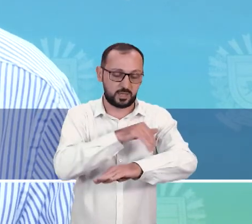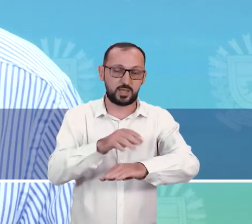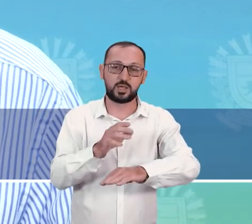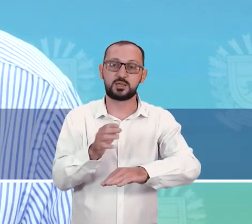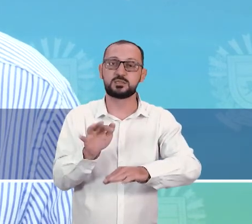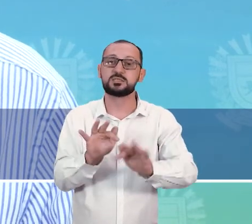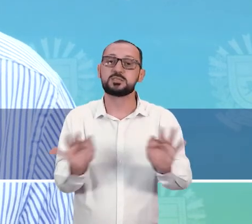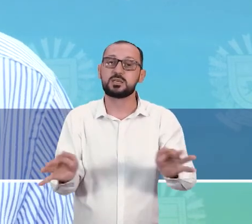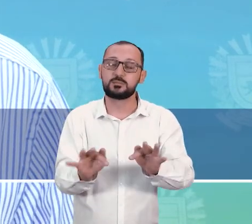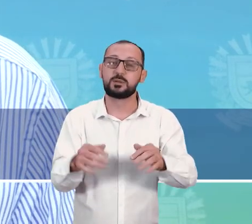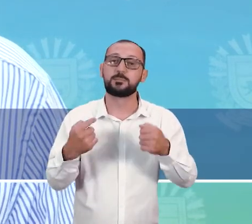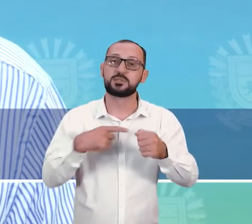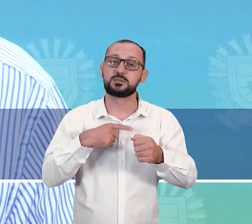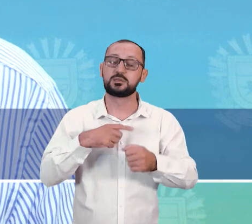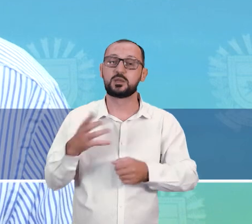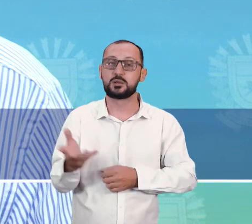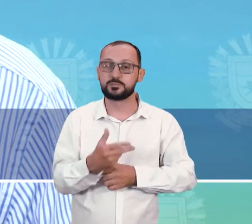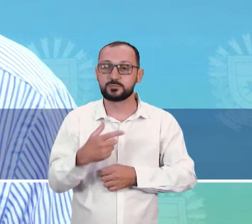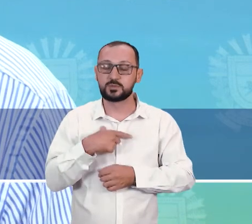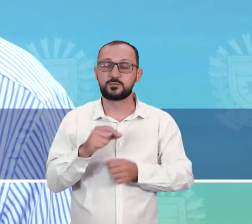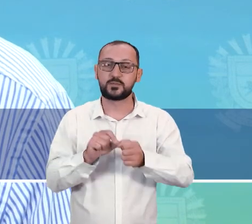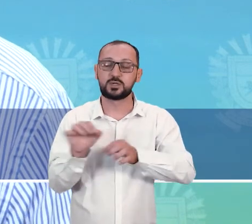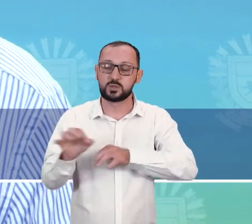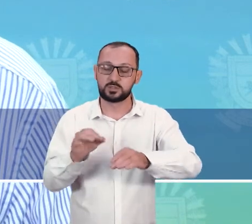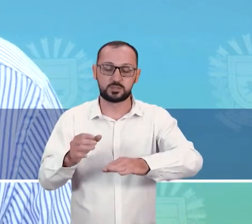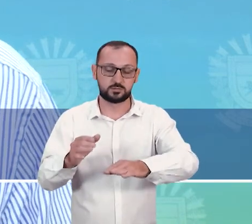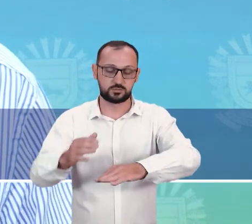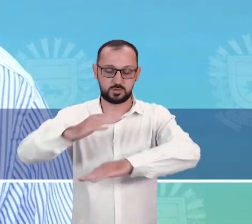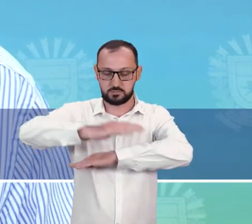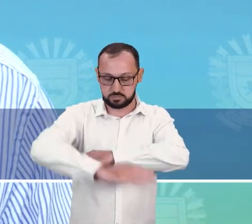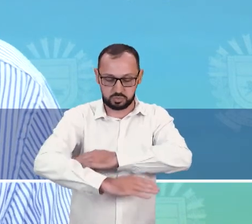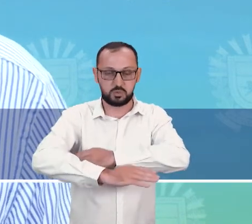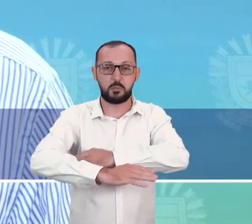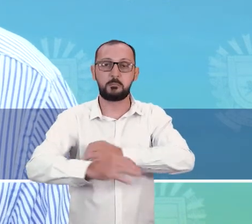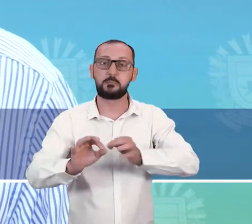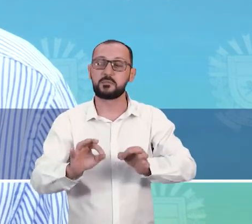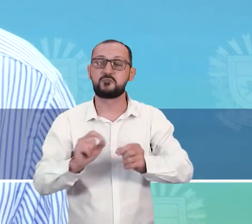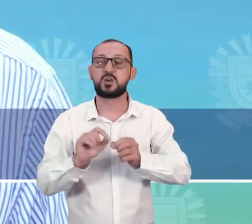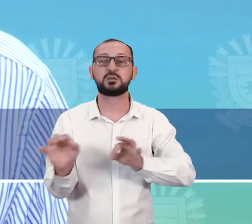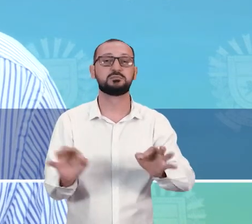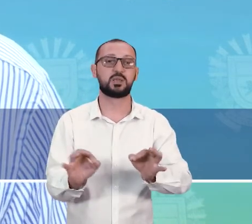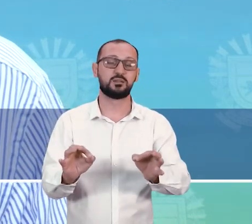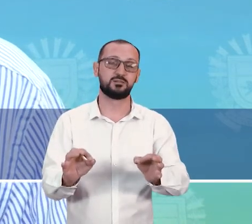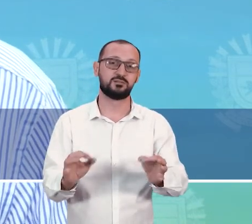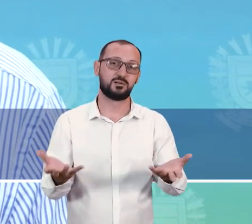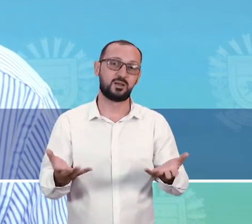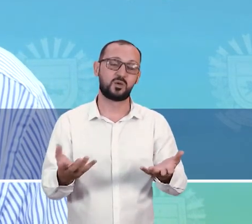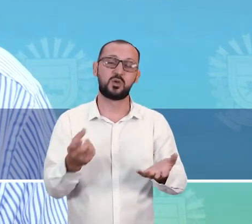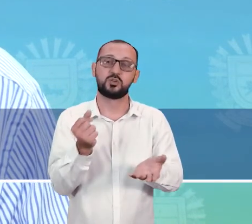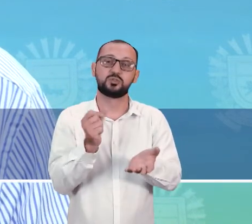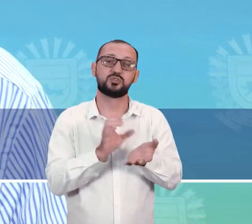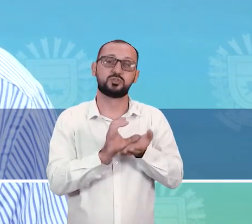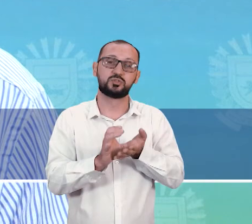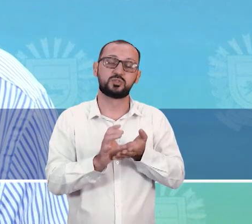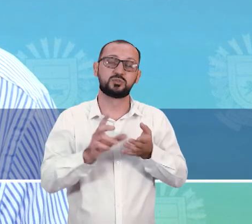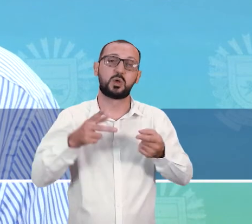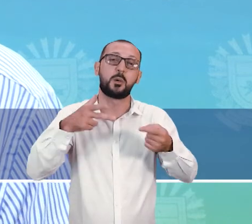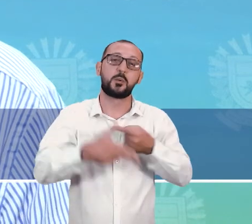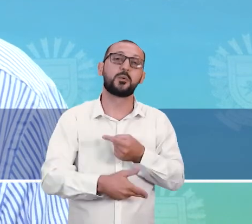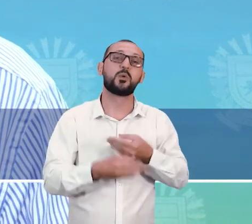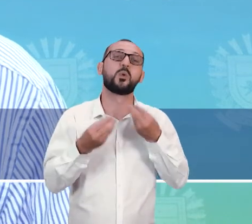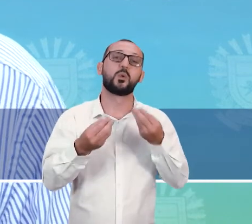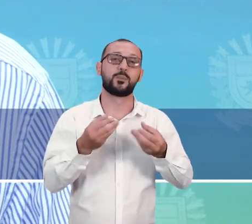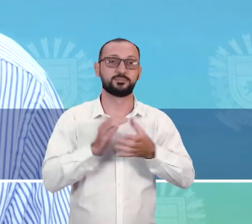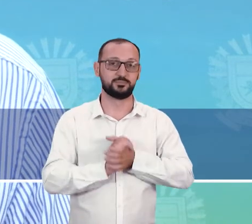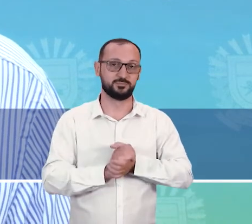pista simples ainda. Deveria ter sido dada uma prioridade em sua duplicação, mas não foi feito isso e agora os